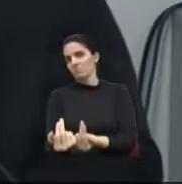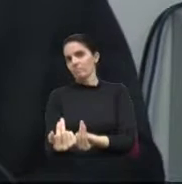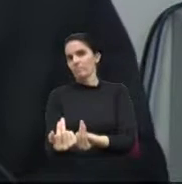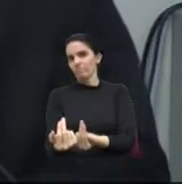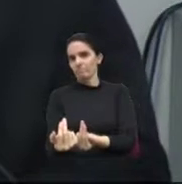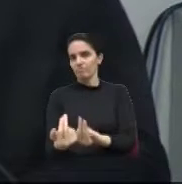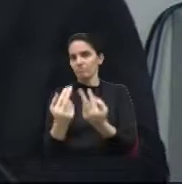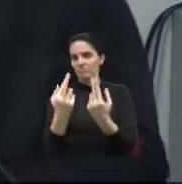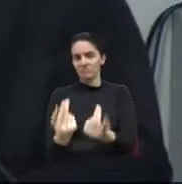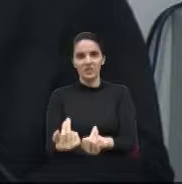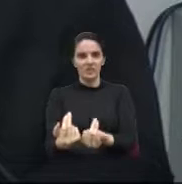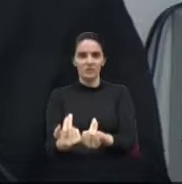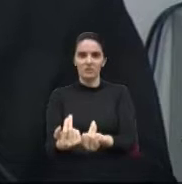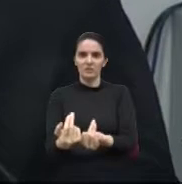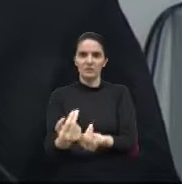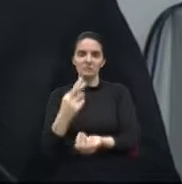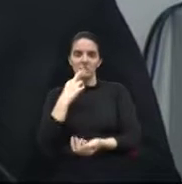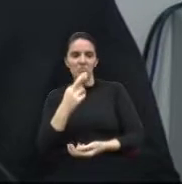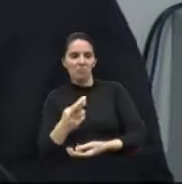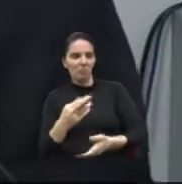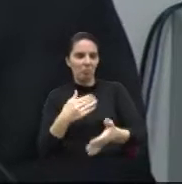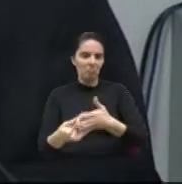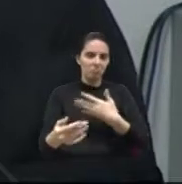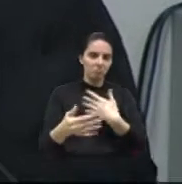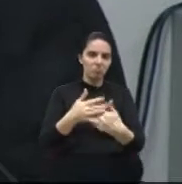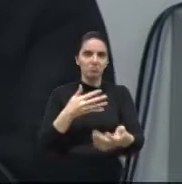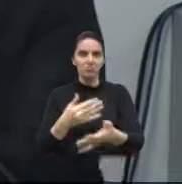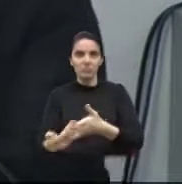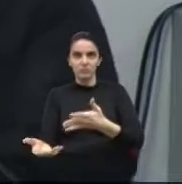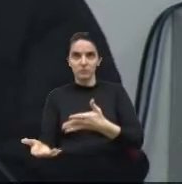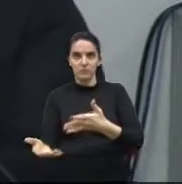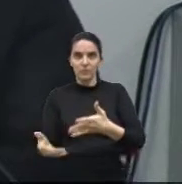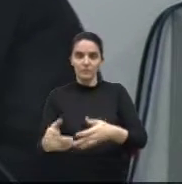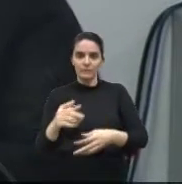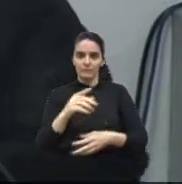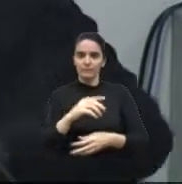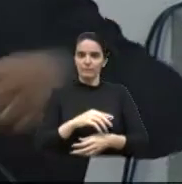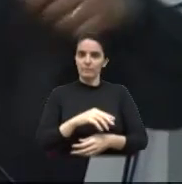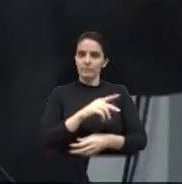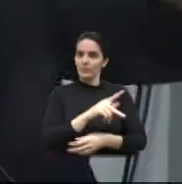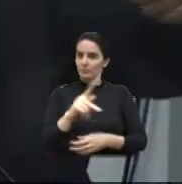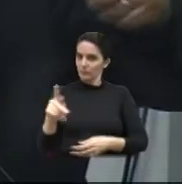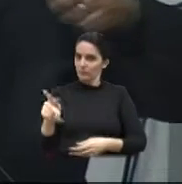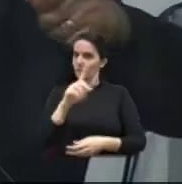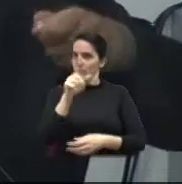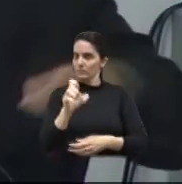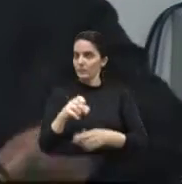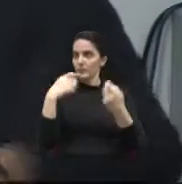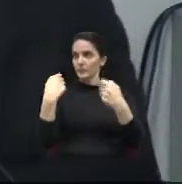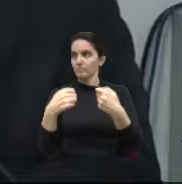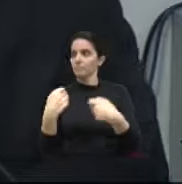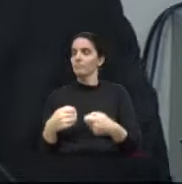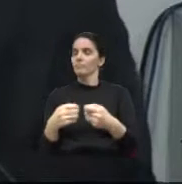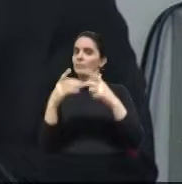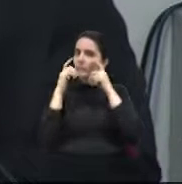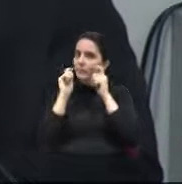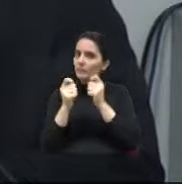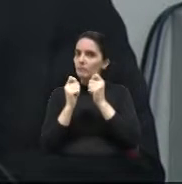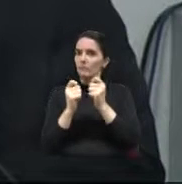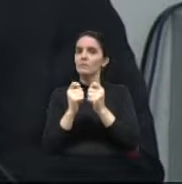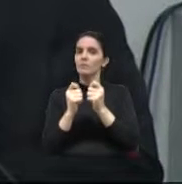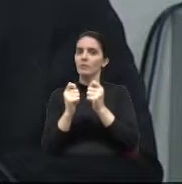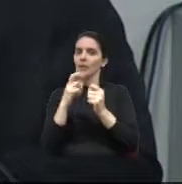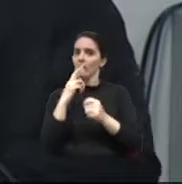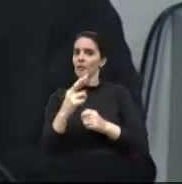Continua respondendo de forma evasiva. Eu queria que o senhor também desse puxãozinho de orelha, como está dando a gente algum erro aqui, erro ali, que responda os